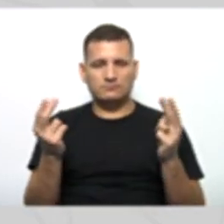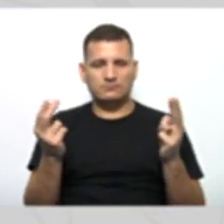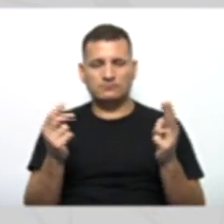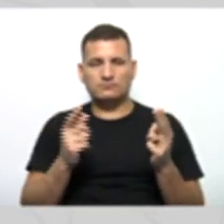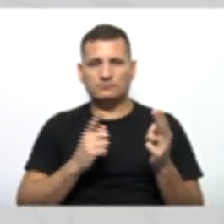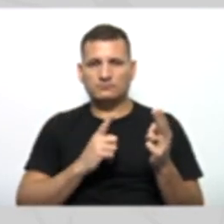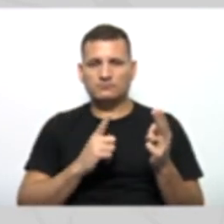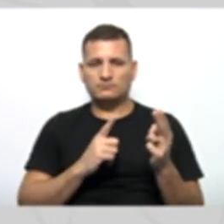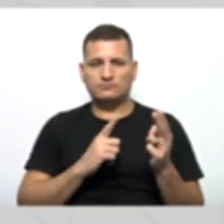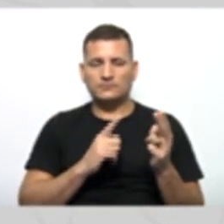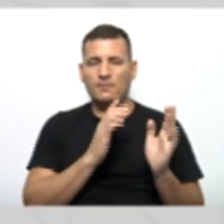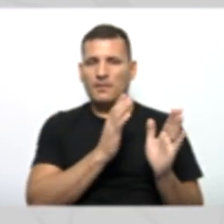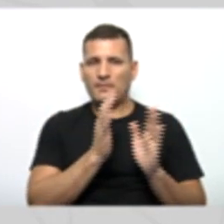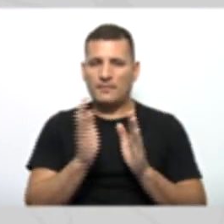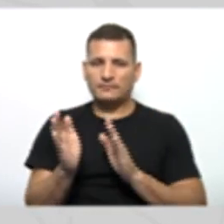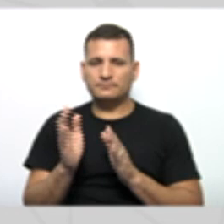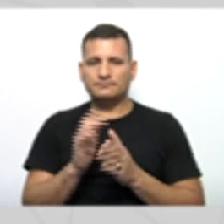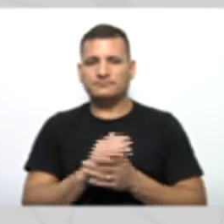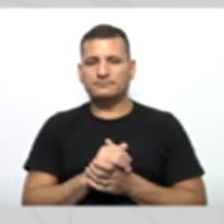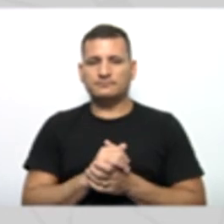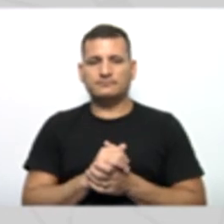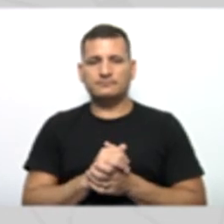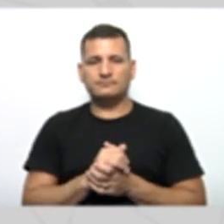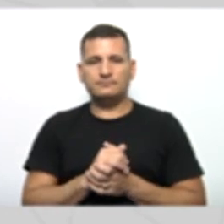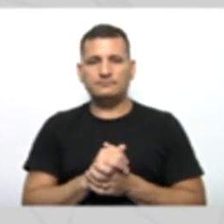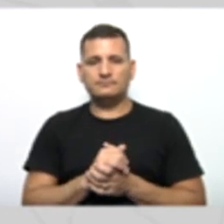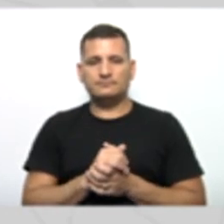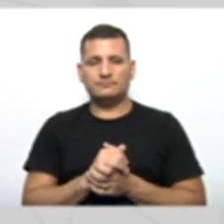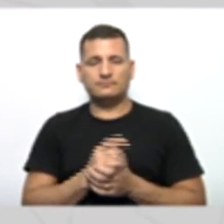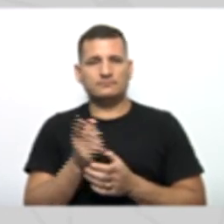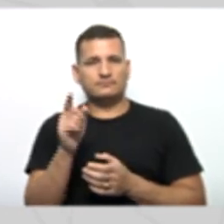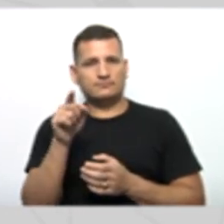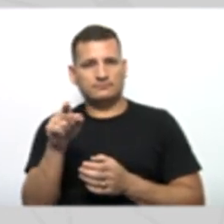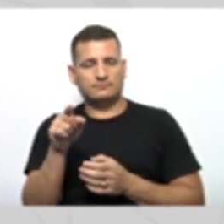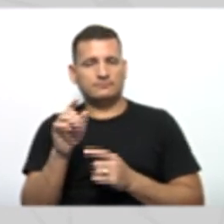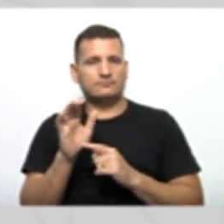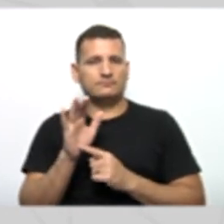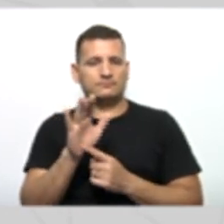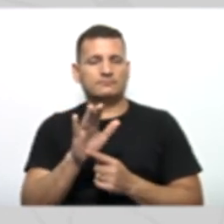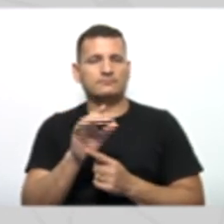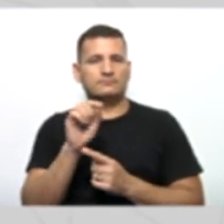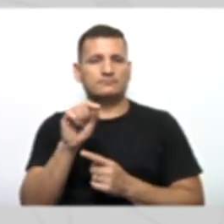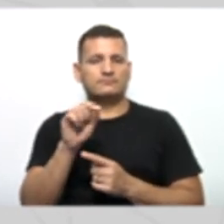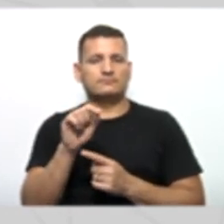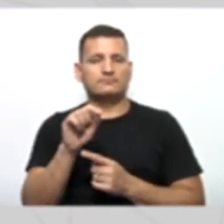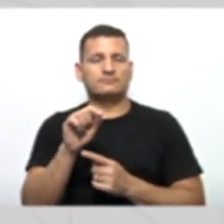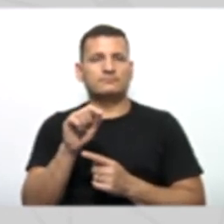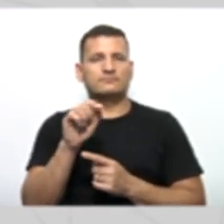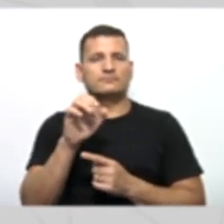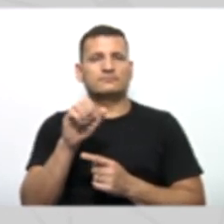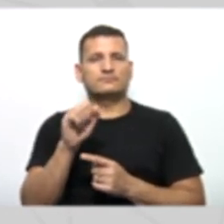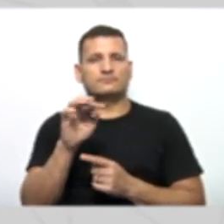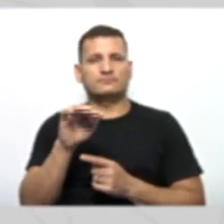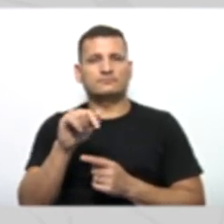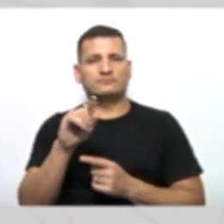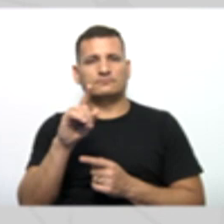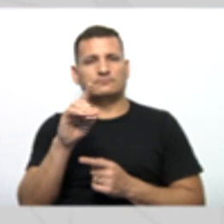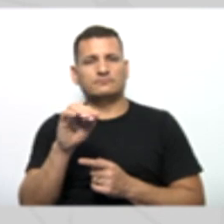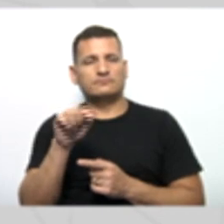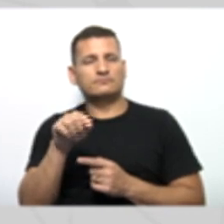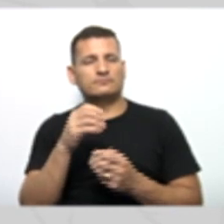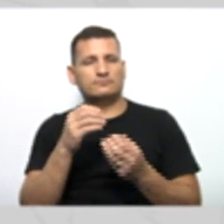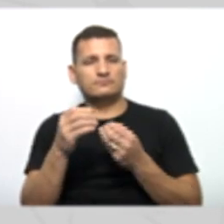uma sequência e aqui a gente precisa, ó, mostrar o estado desse diagrama,